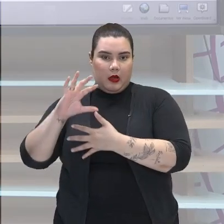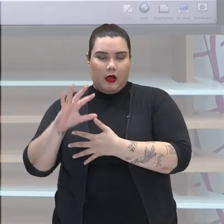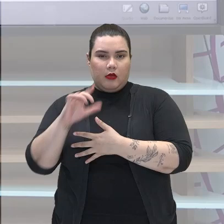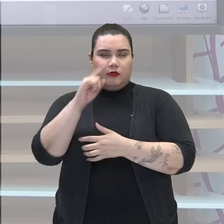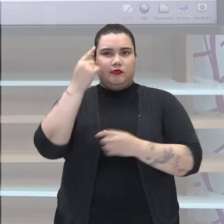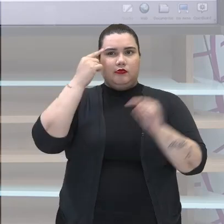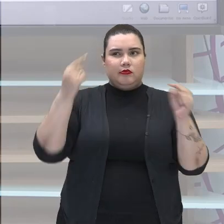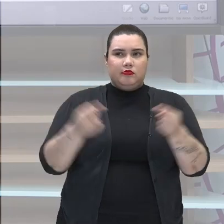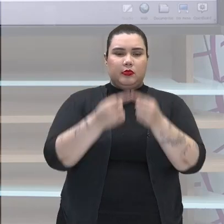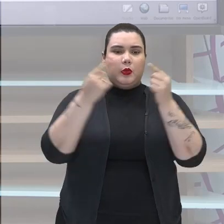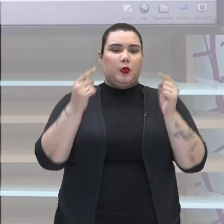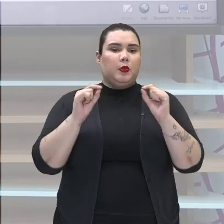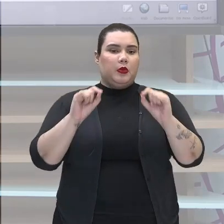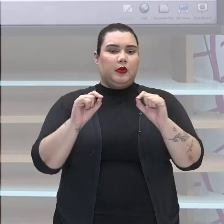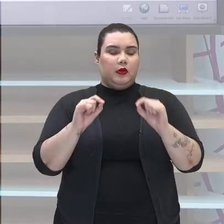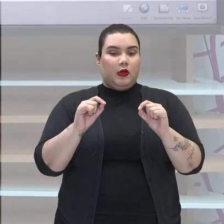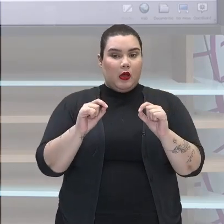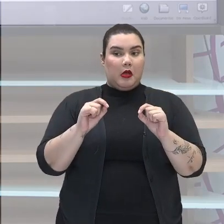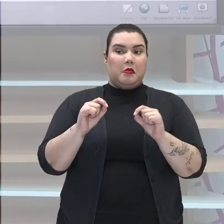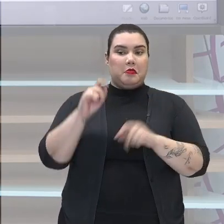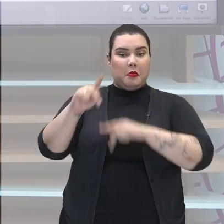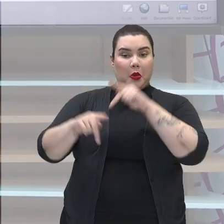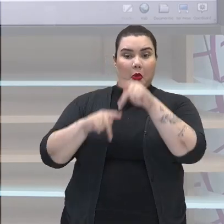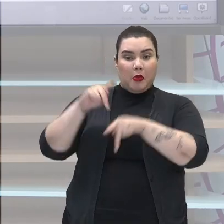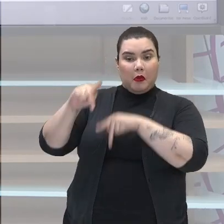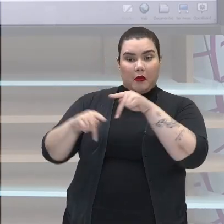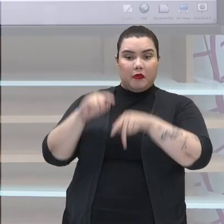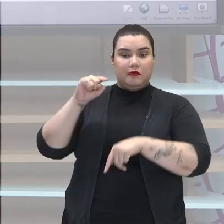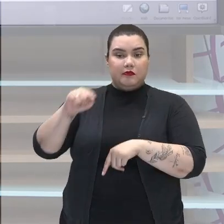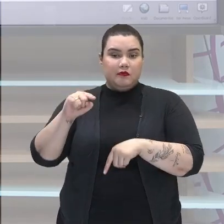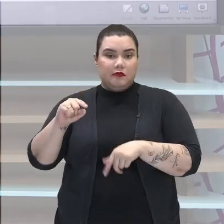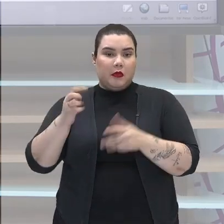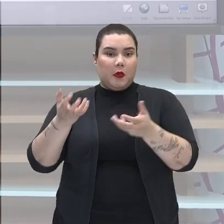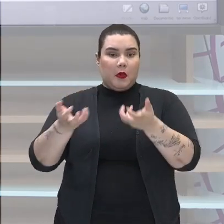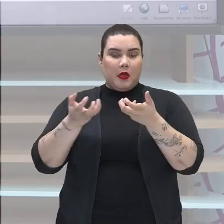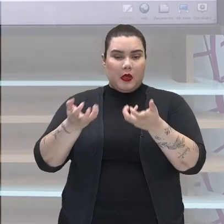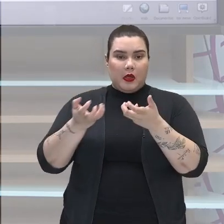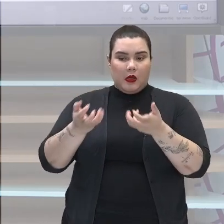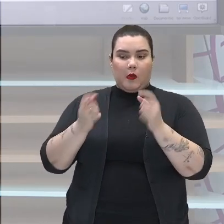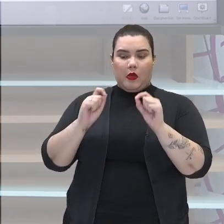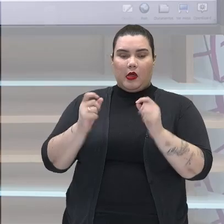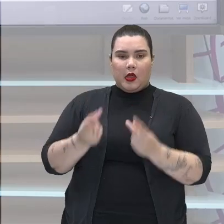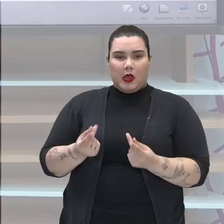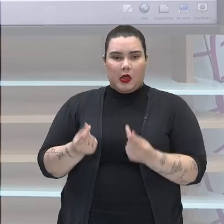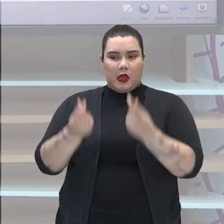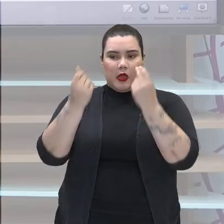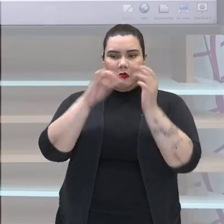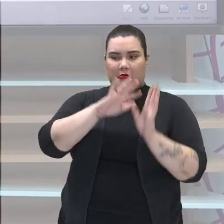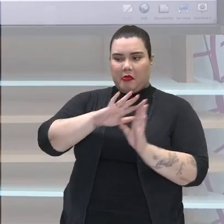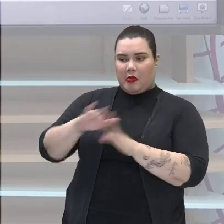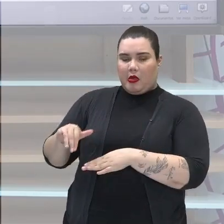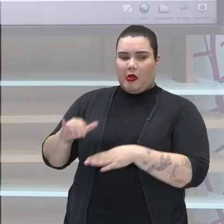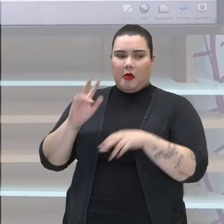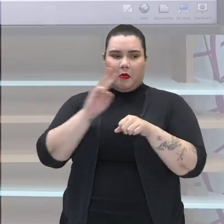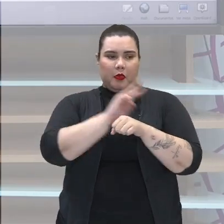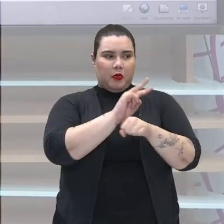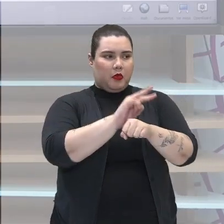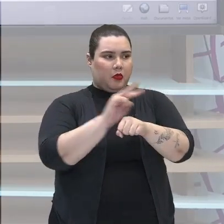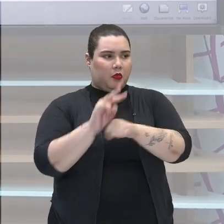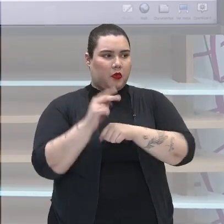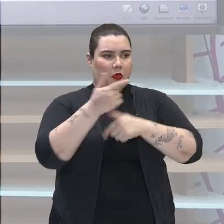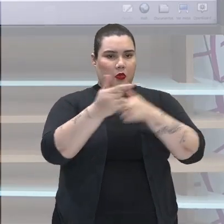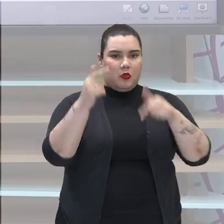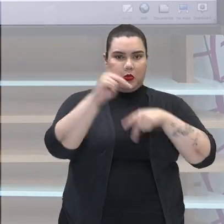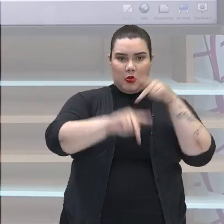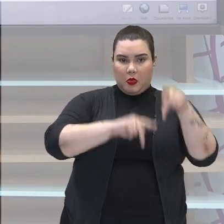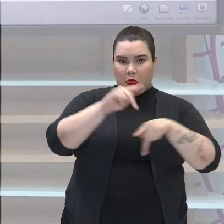nossa, né, você tem uma nação que agora quer, né, deixar as riquezas e proteger o restante das outras